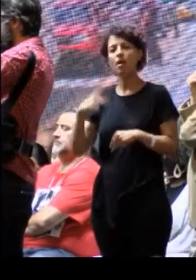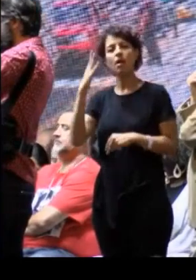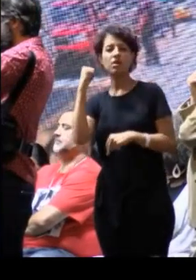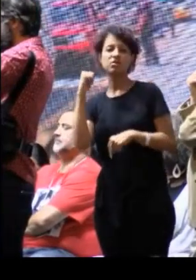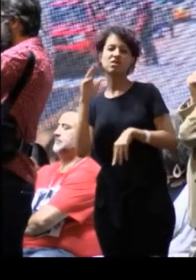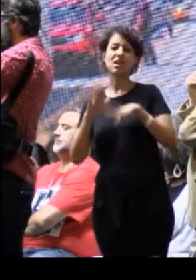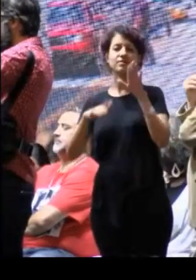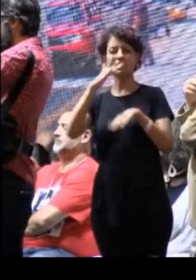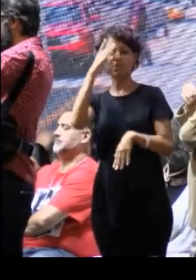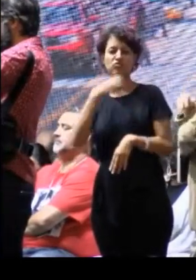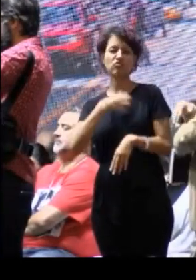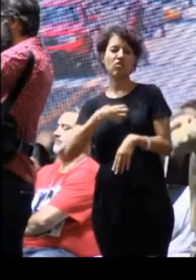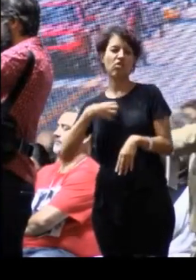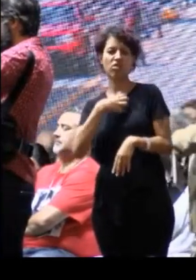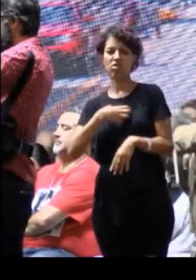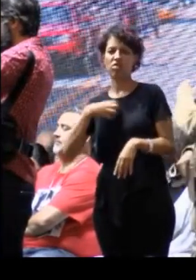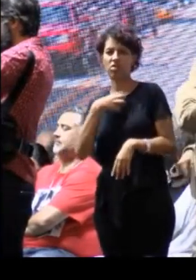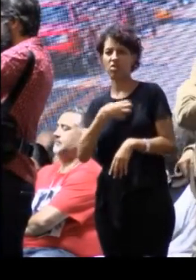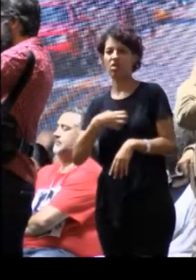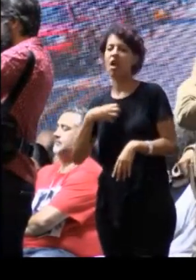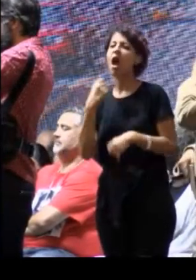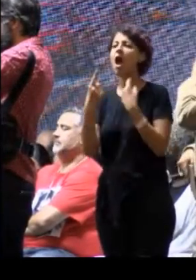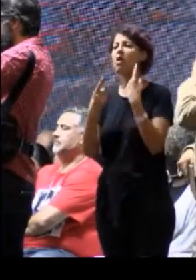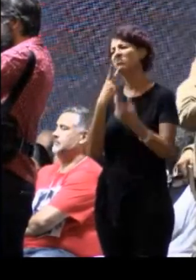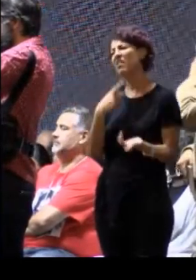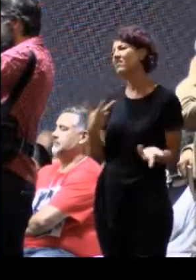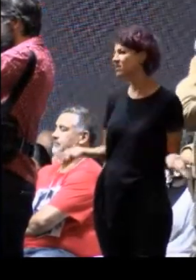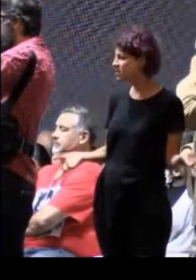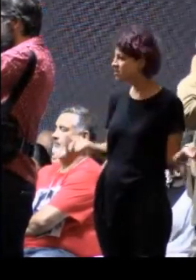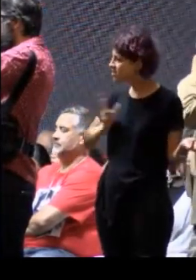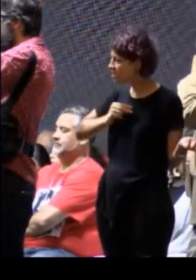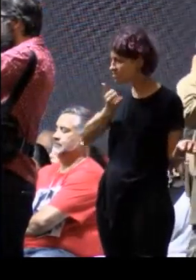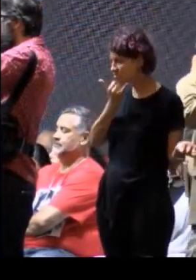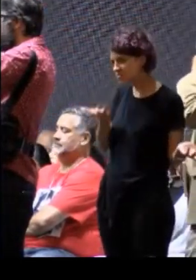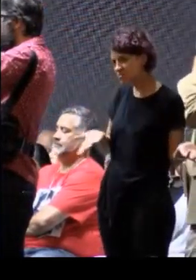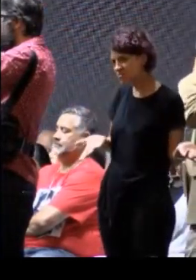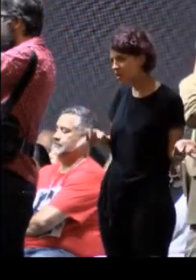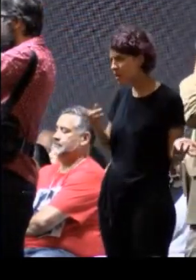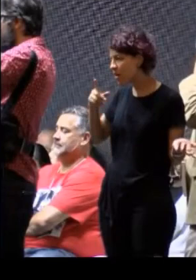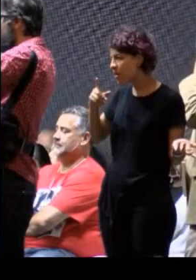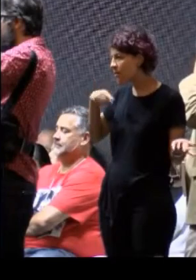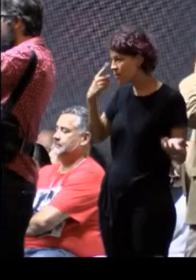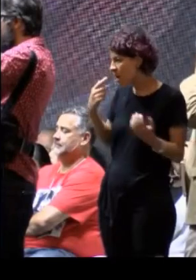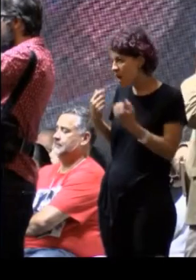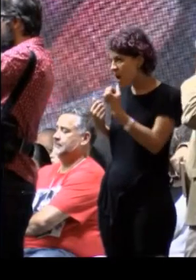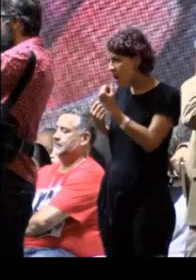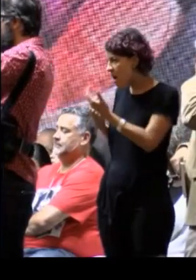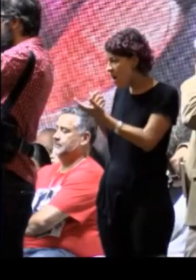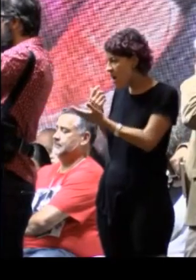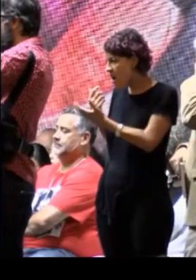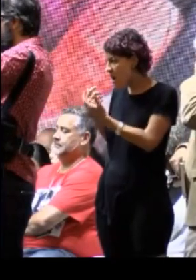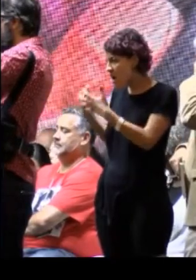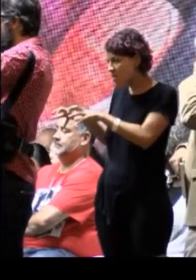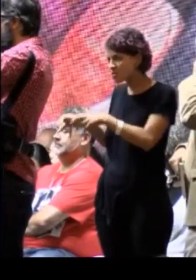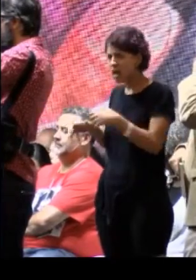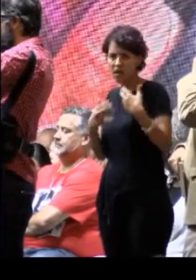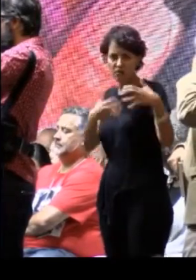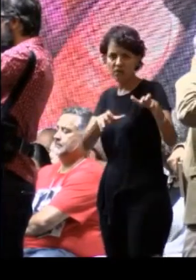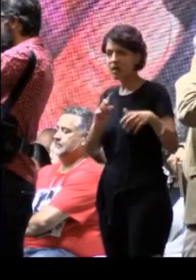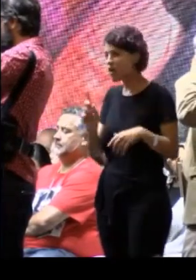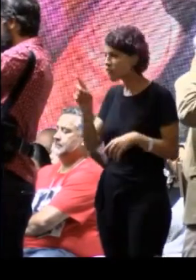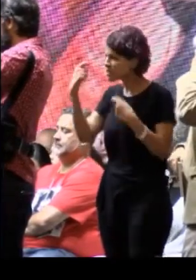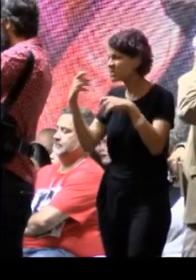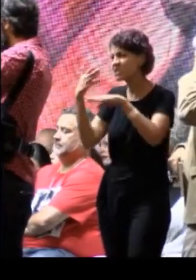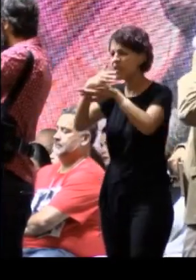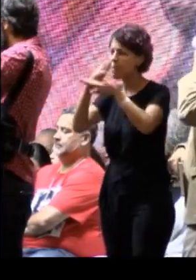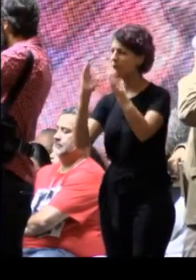ficavam chateadas. Tinha companheiro que falava assim para mim: Lula, você não pode recusar ir para casa, você não pode ir recusar ir para casa, você tem que ir para